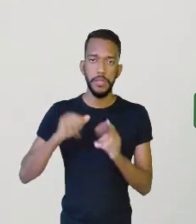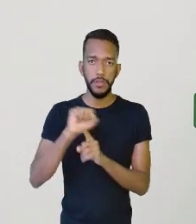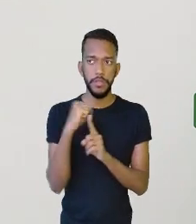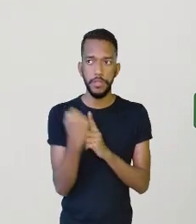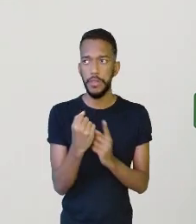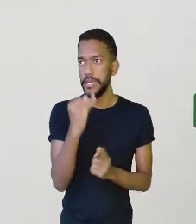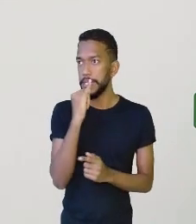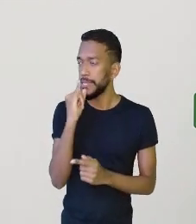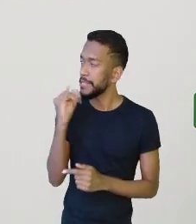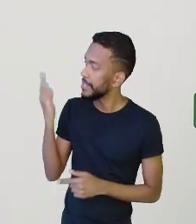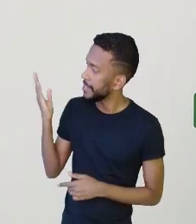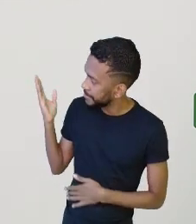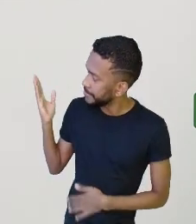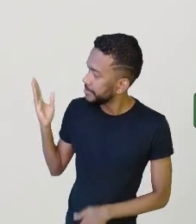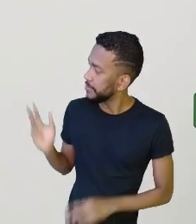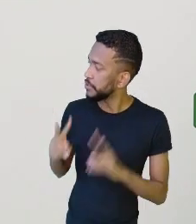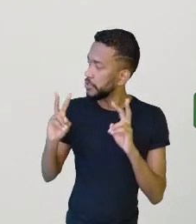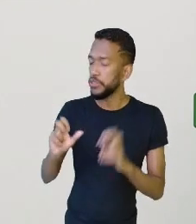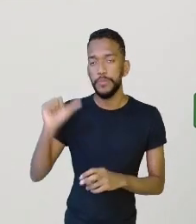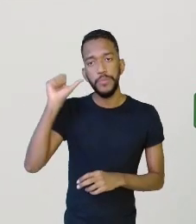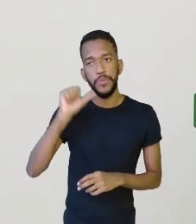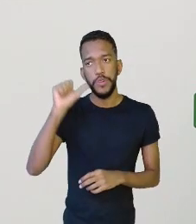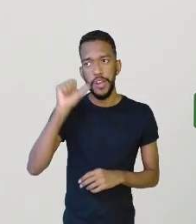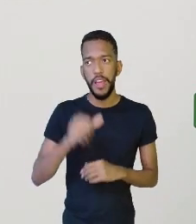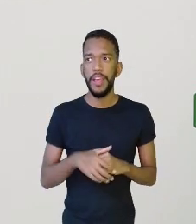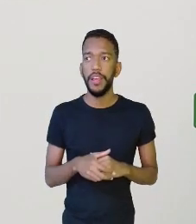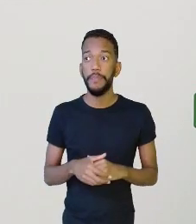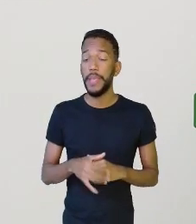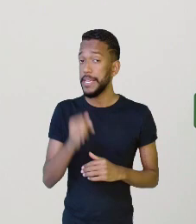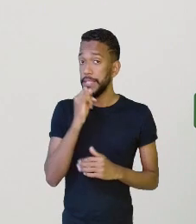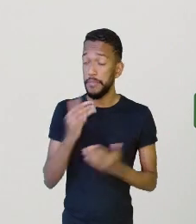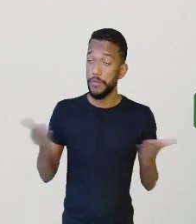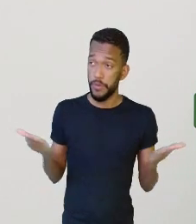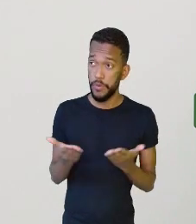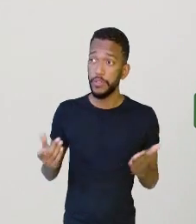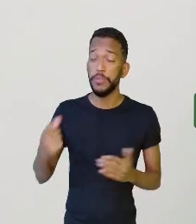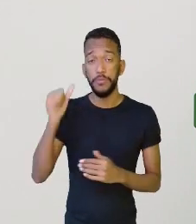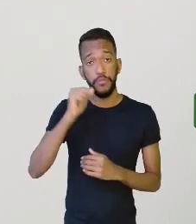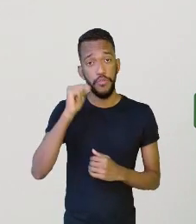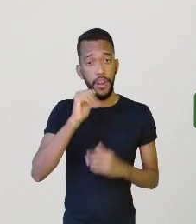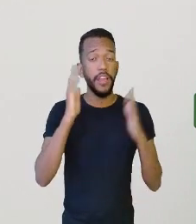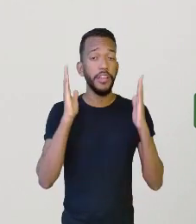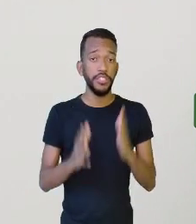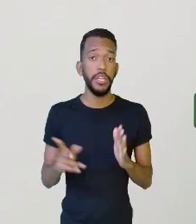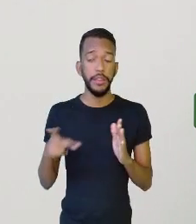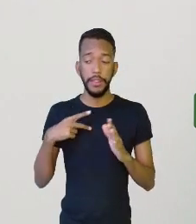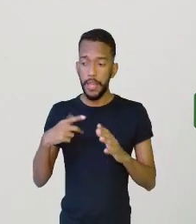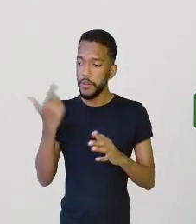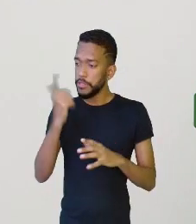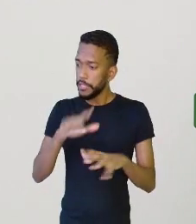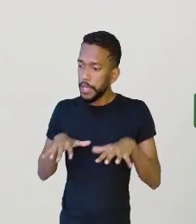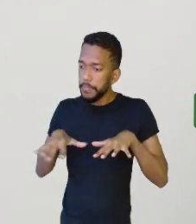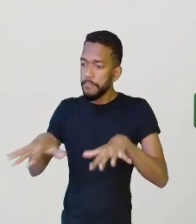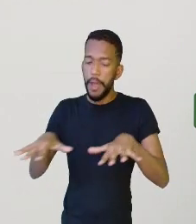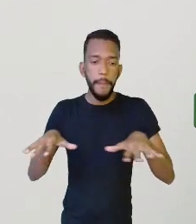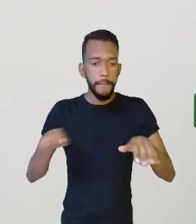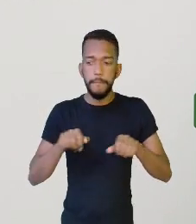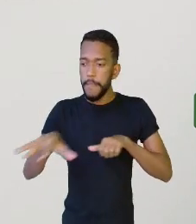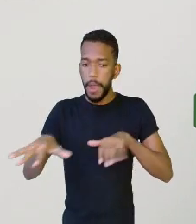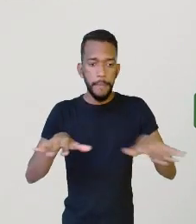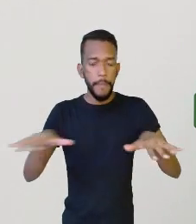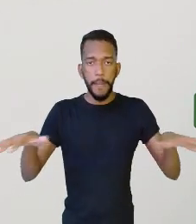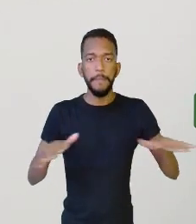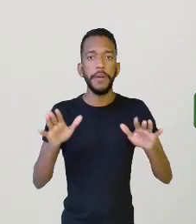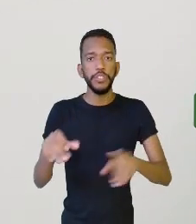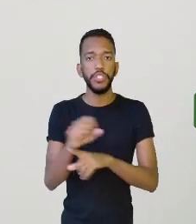sociais. Uma delas é a questão da mulher. A mulher hoje vem ganhando cada vez mais espaço dentro dessa